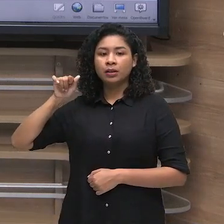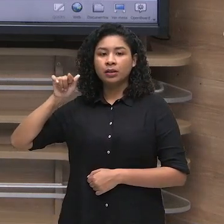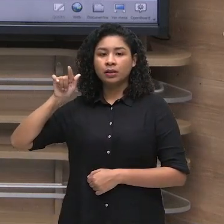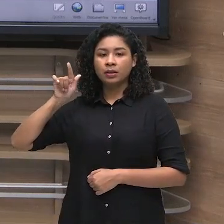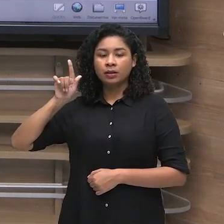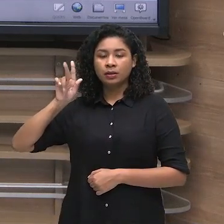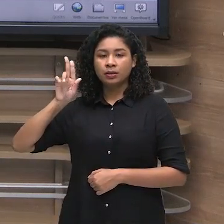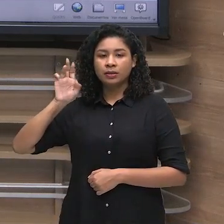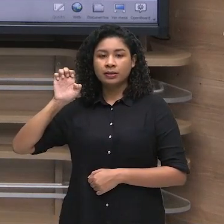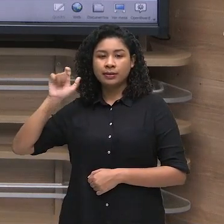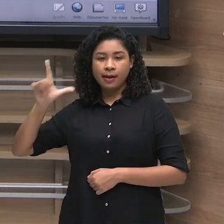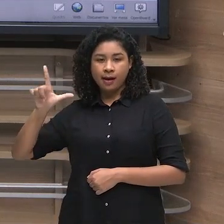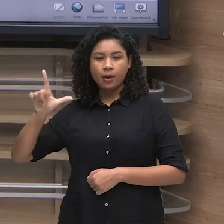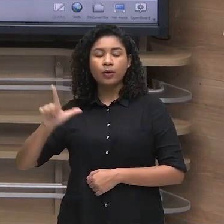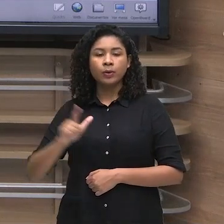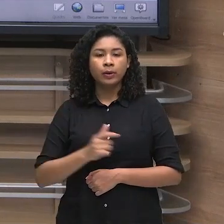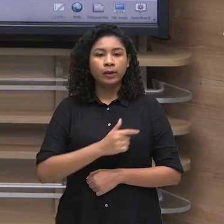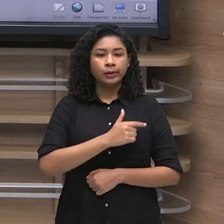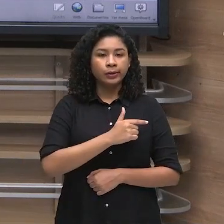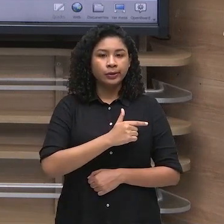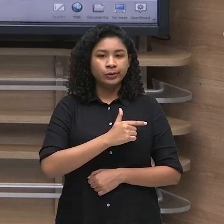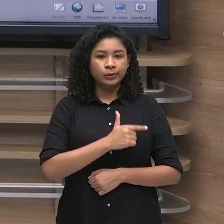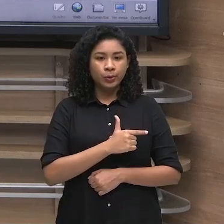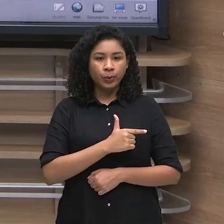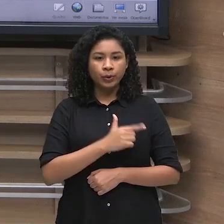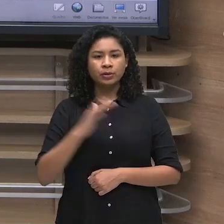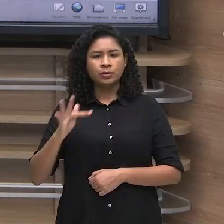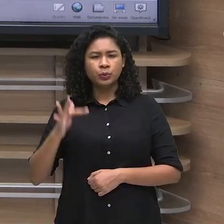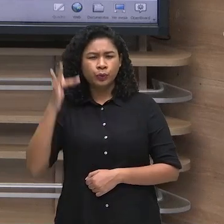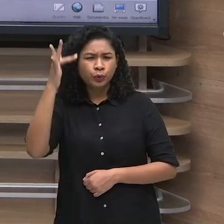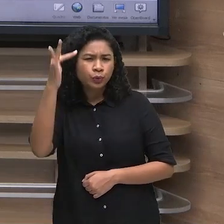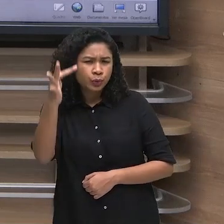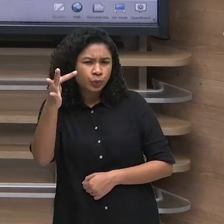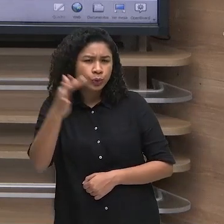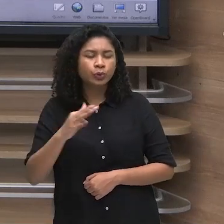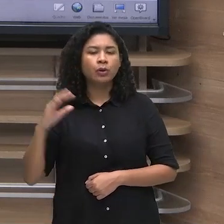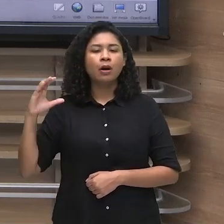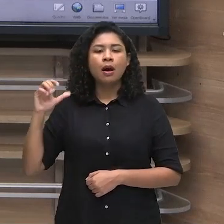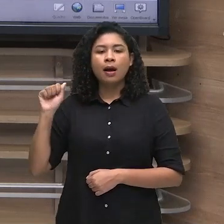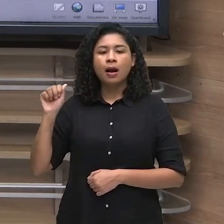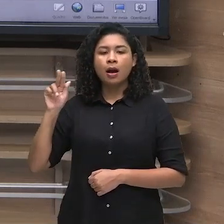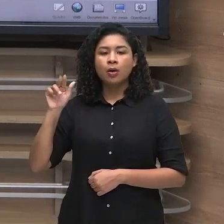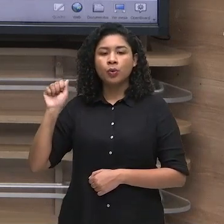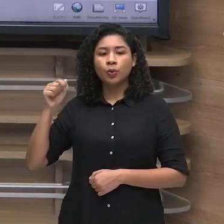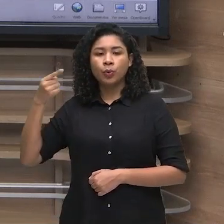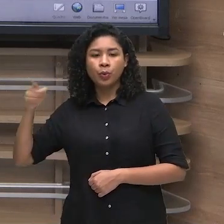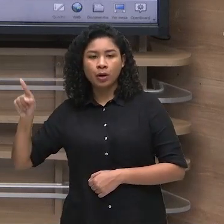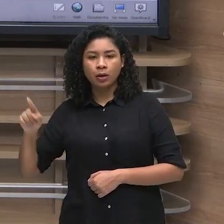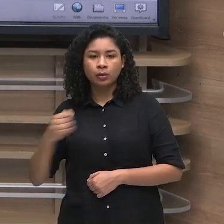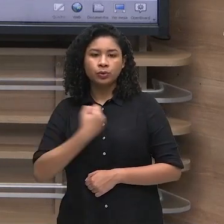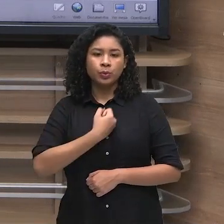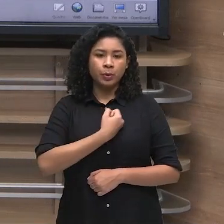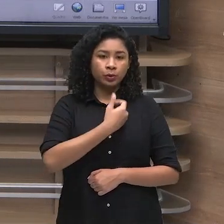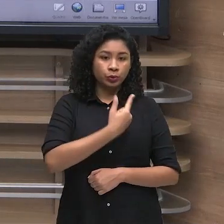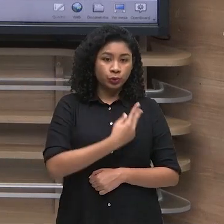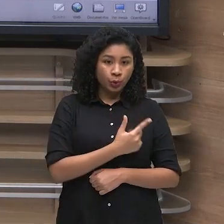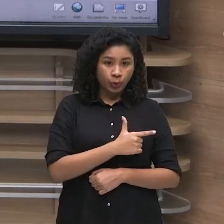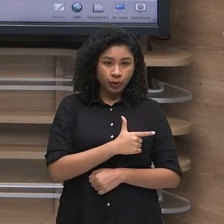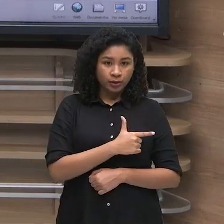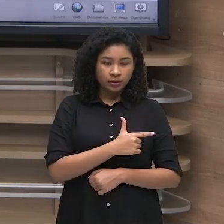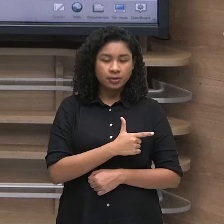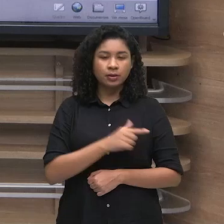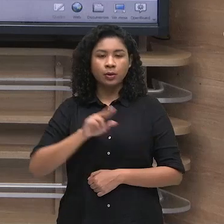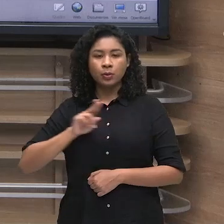2, do futuro. Cauã Floriano, acho, questão 2, pretérito. Muito